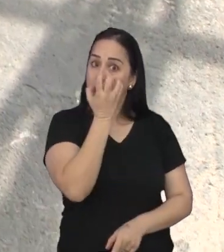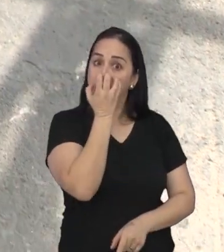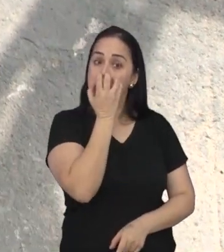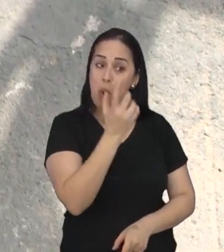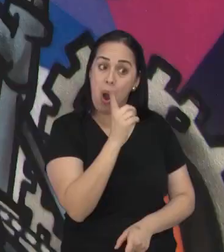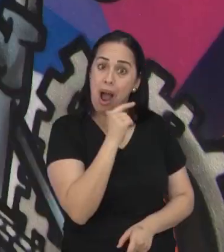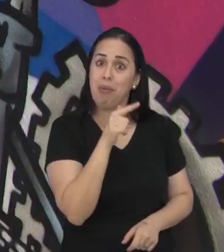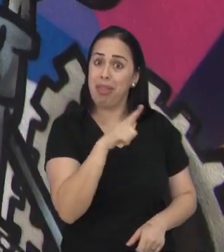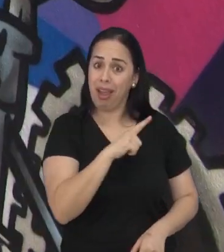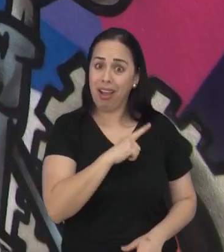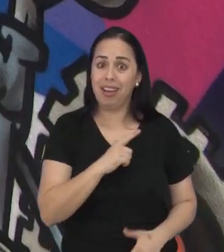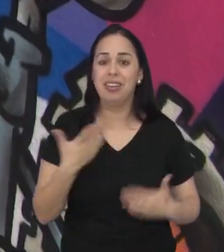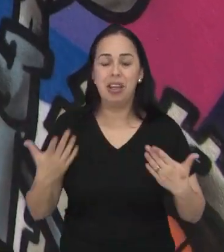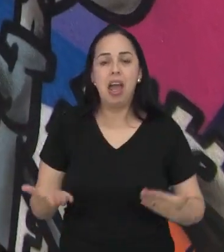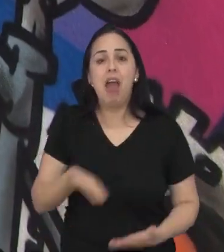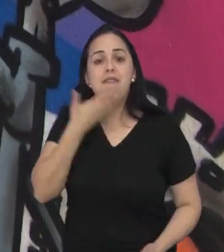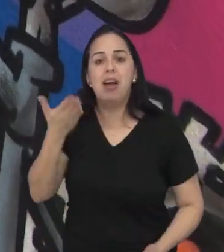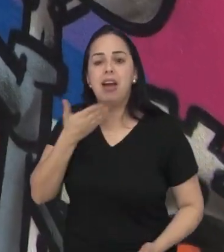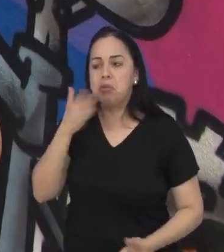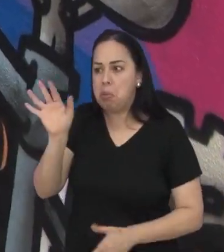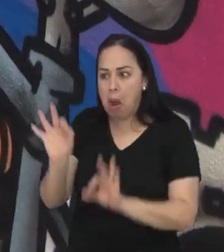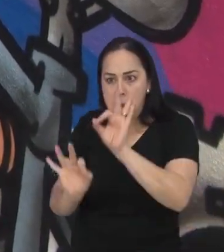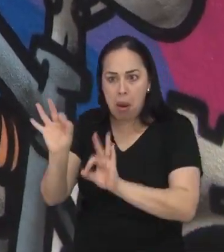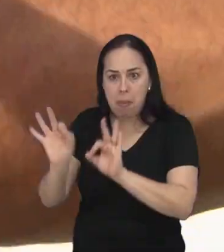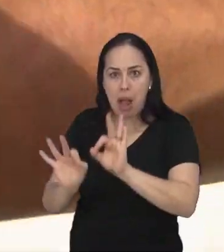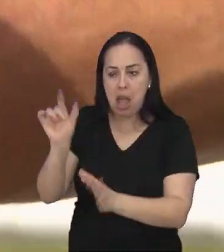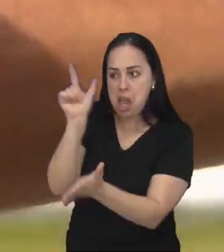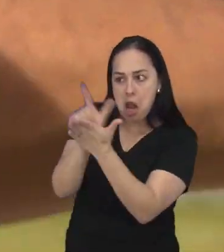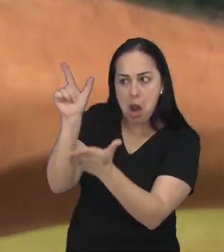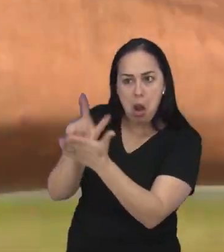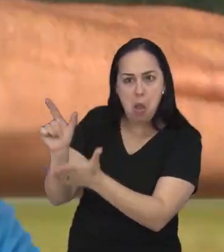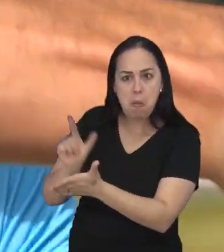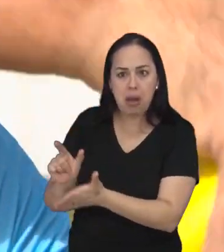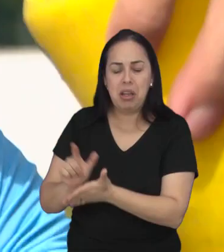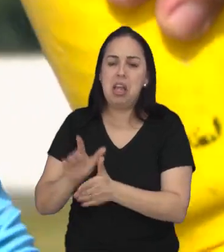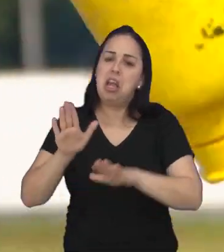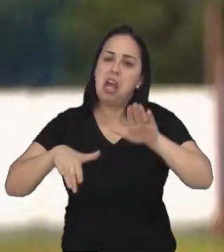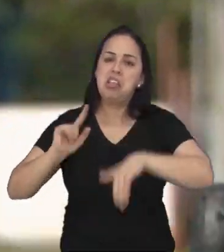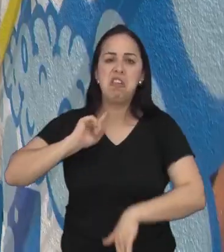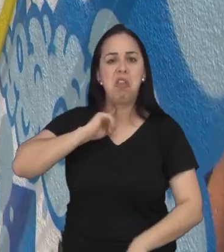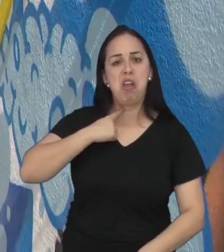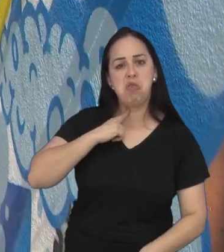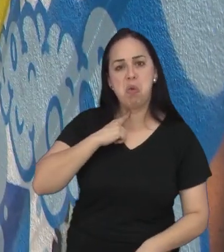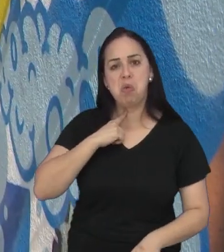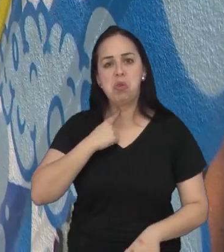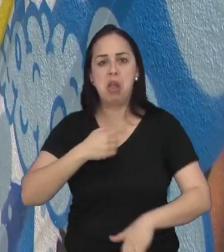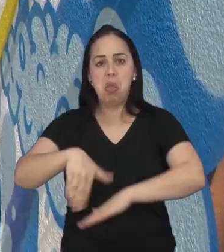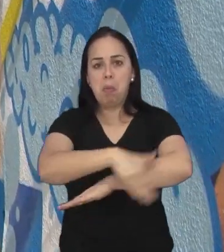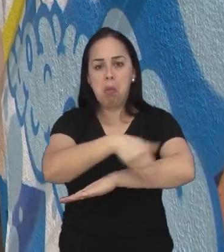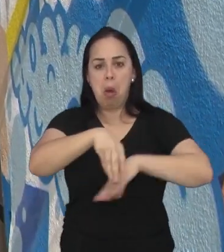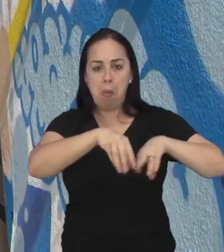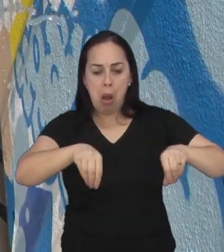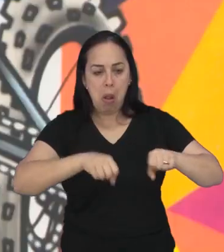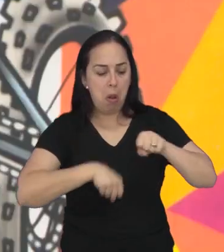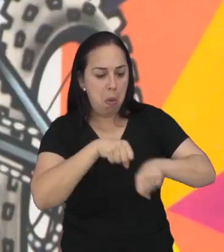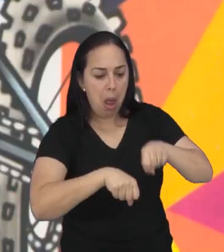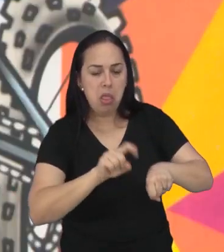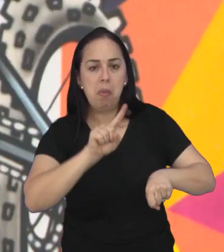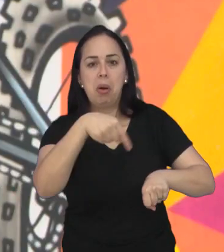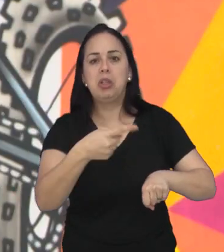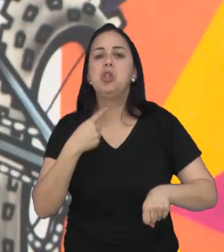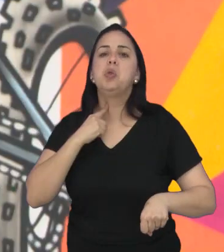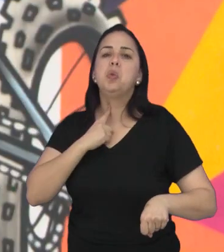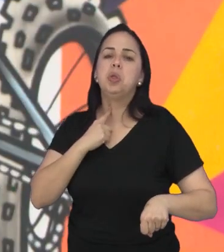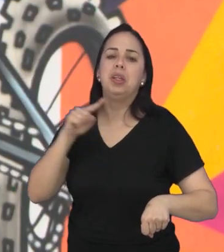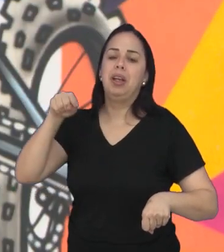os petes facilidades que vão ajudar o Paulo até na limpeza das bikes que ficam sujas com a lama das trilhas a gente